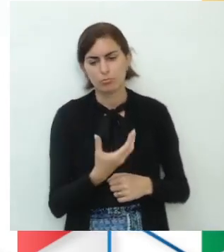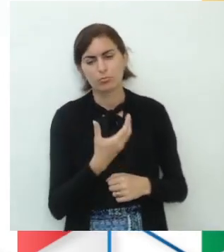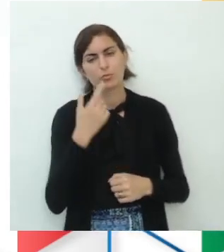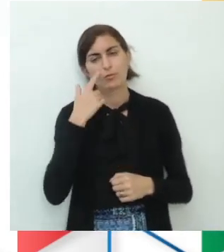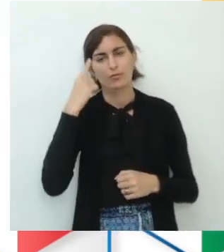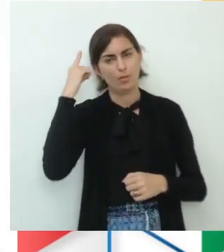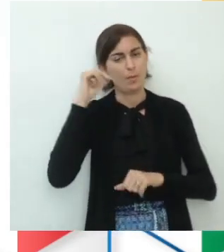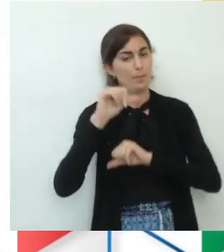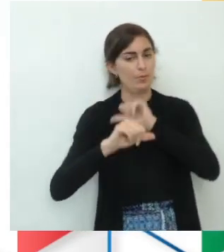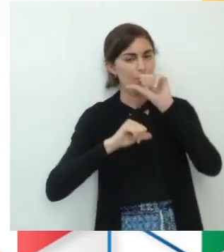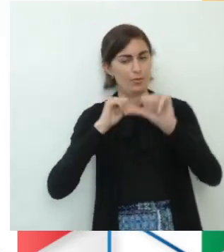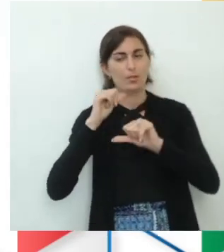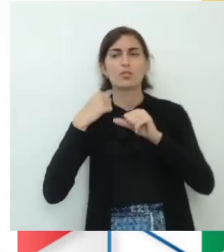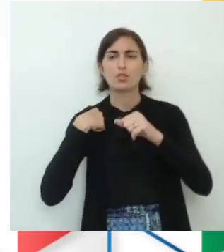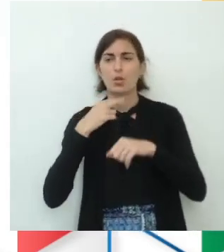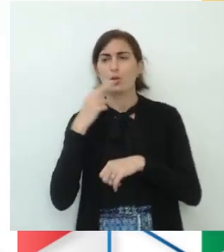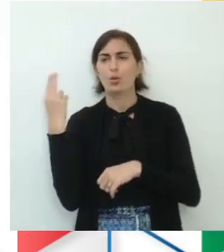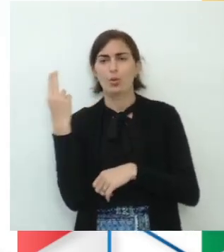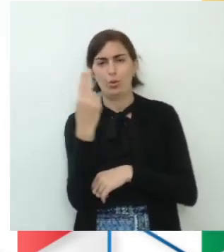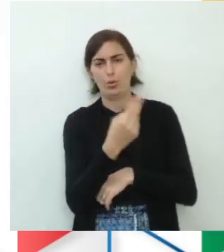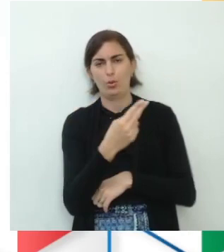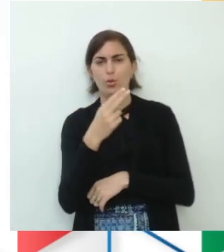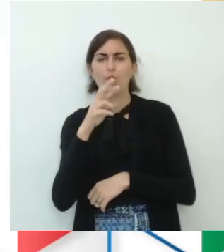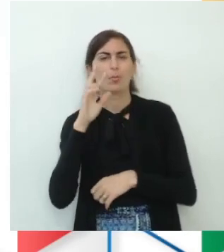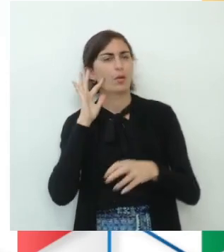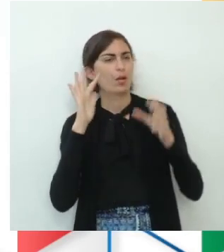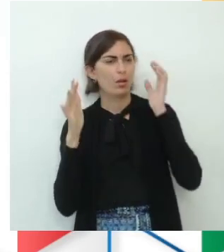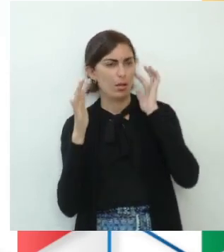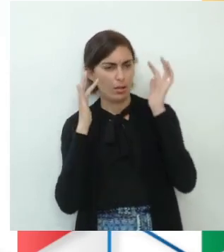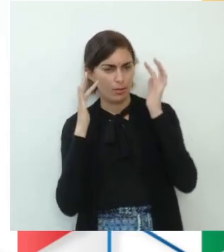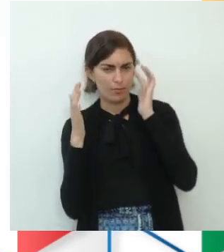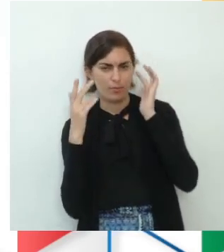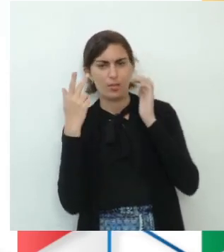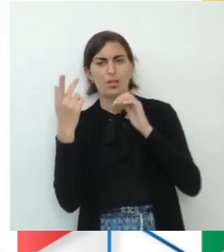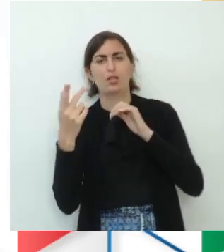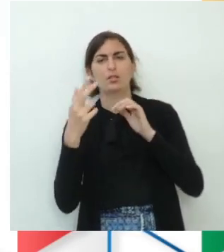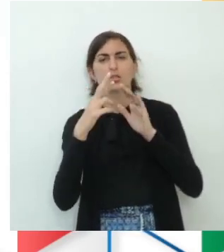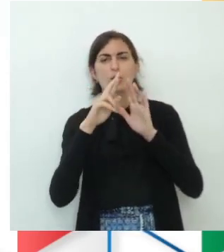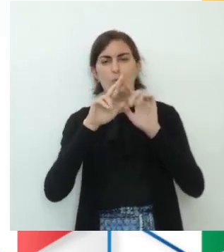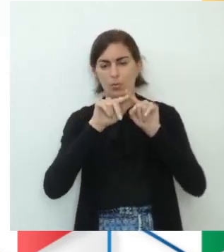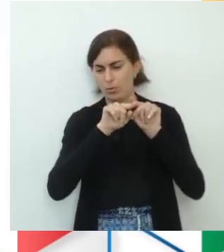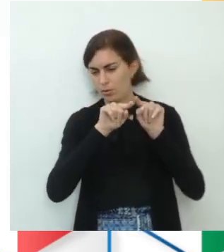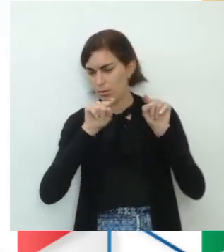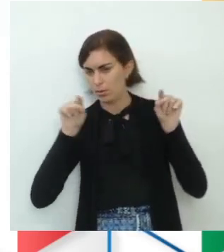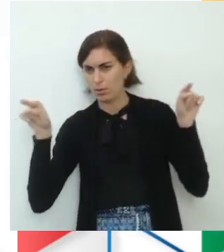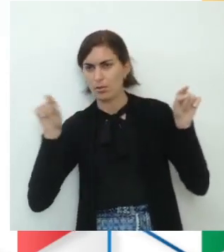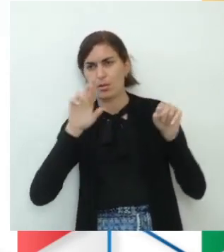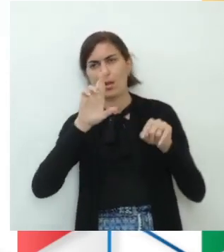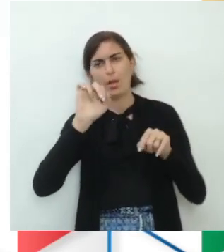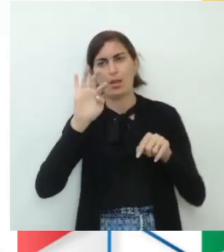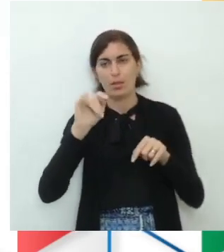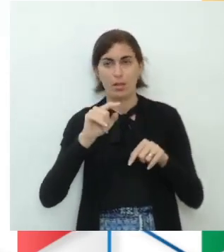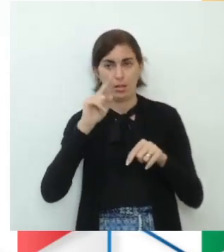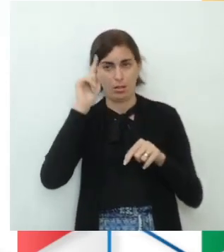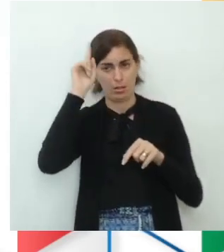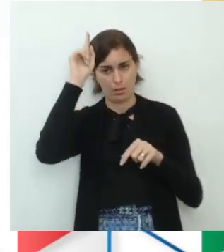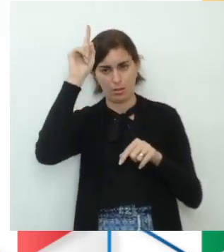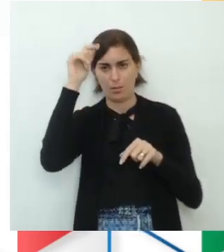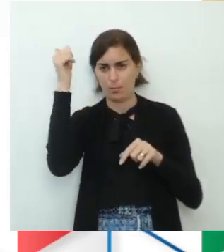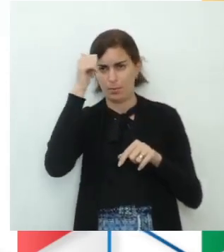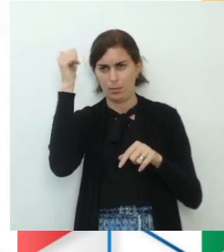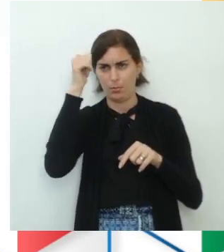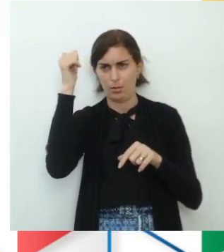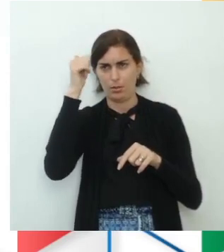Essa é uma transformação que a gente vai chamar de reflexão em relação à reta. Ela ocorre quando eu pego ele lá no